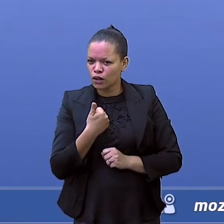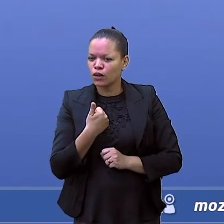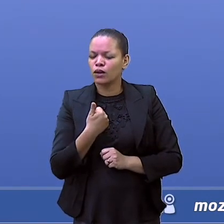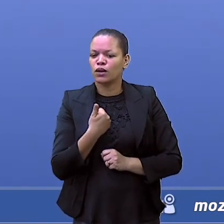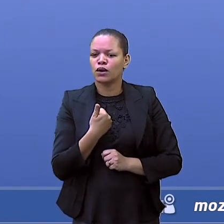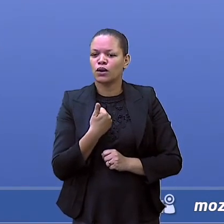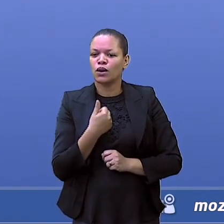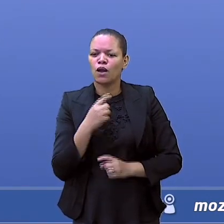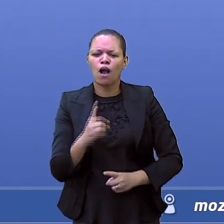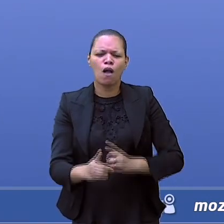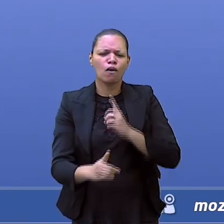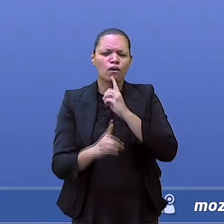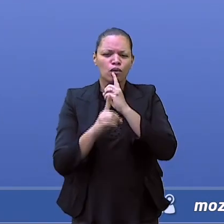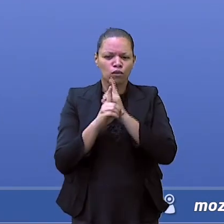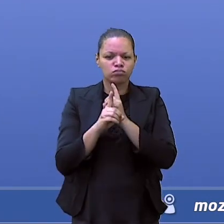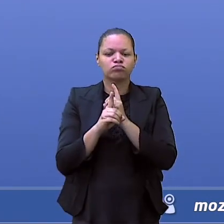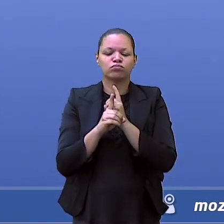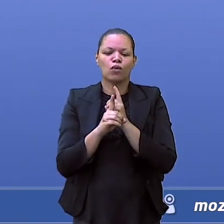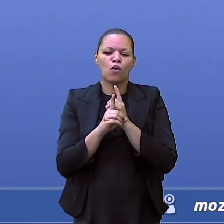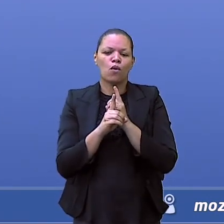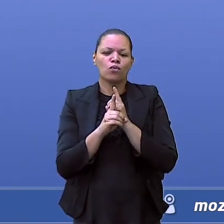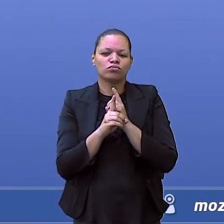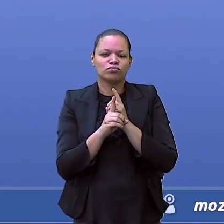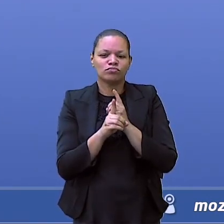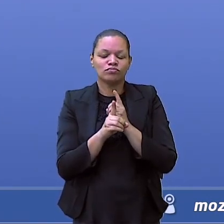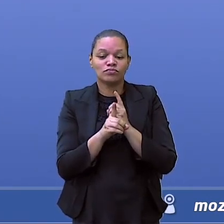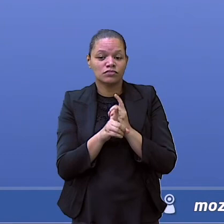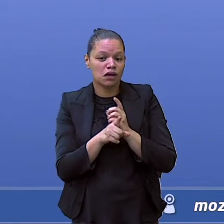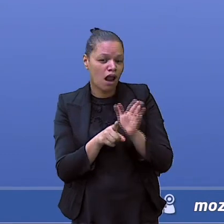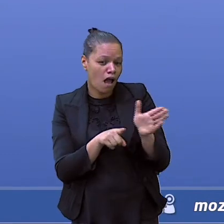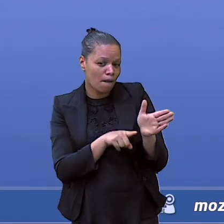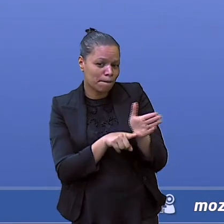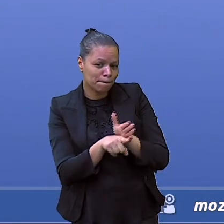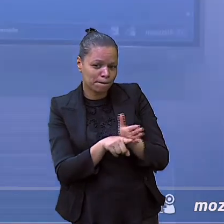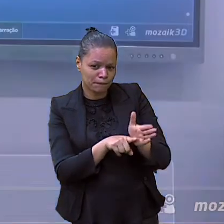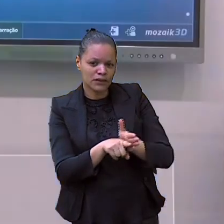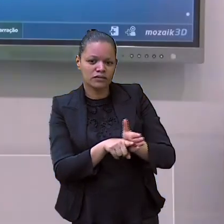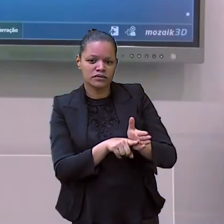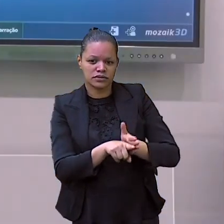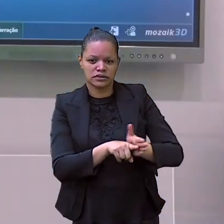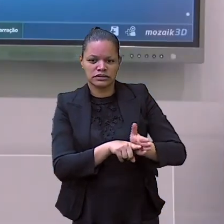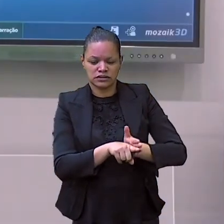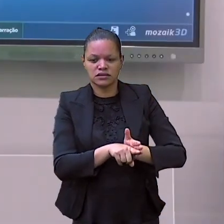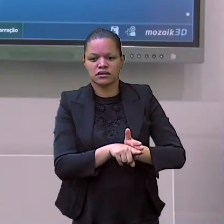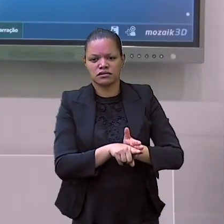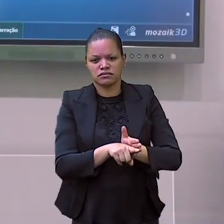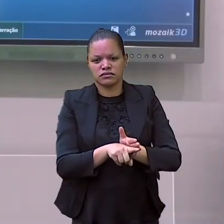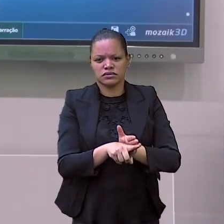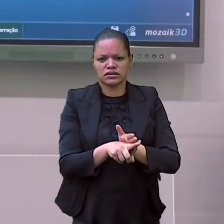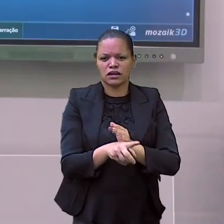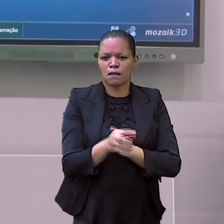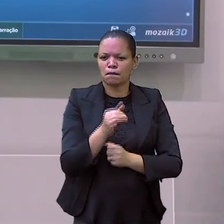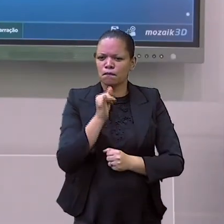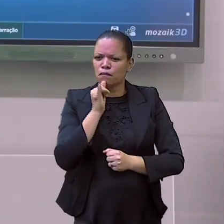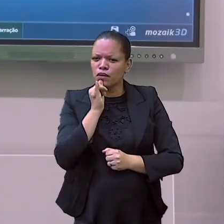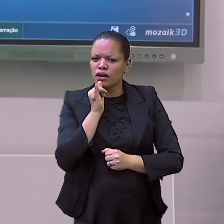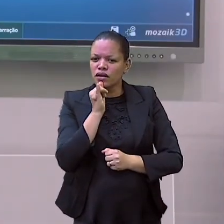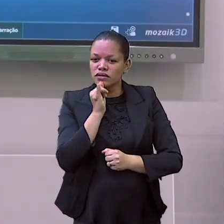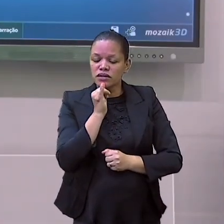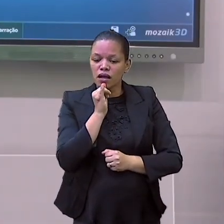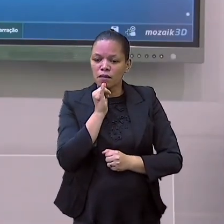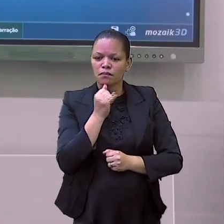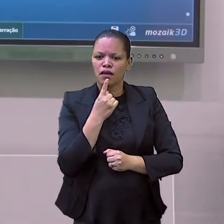também fazendo outros tipos de análise. Na análise clínica patológica, com